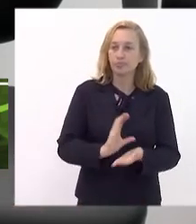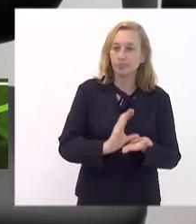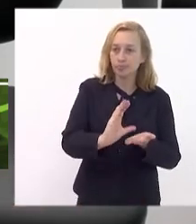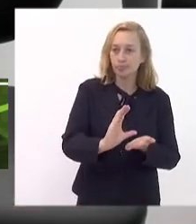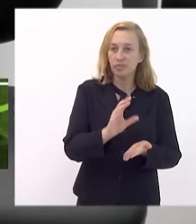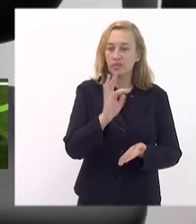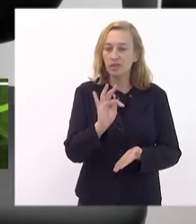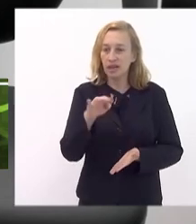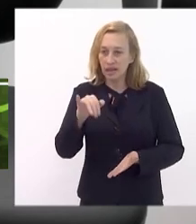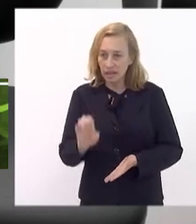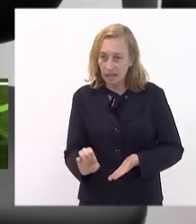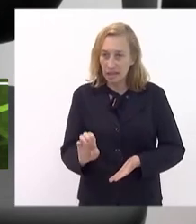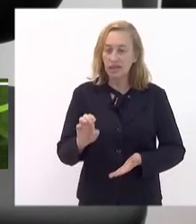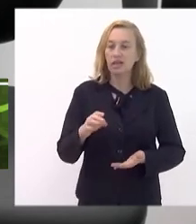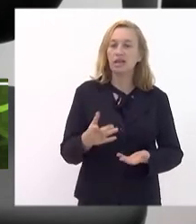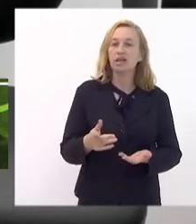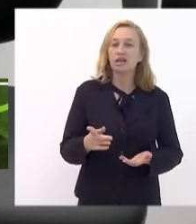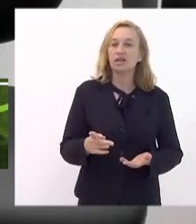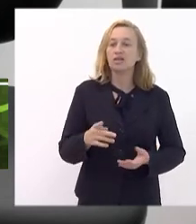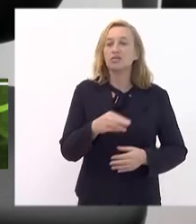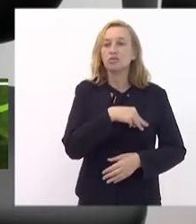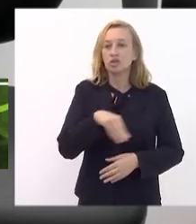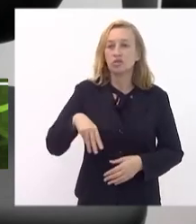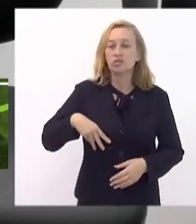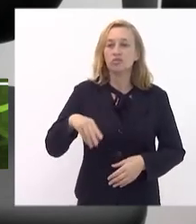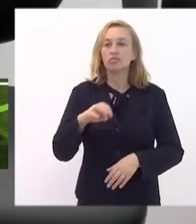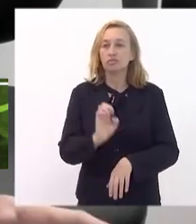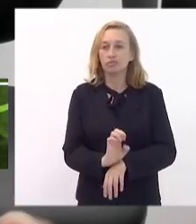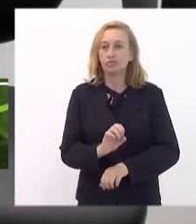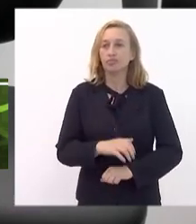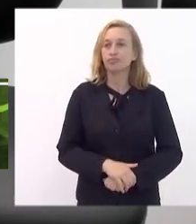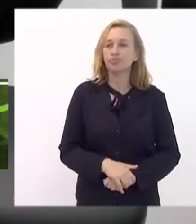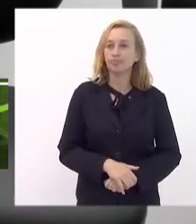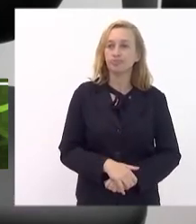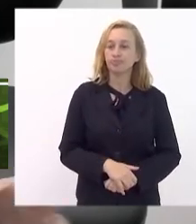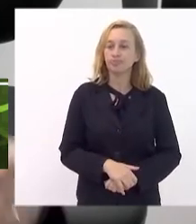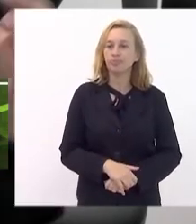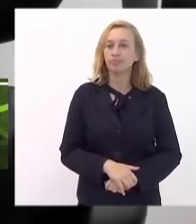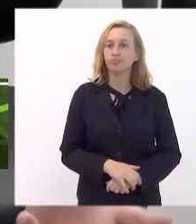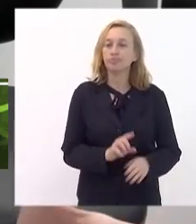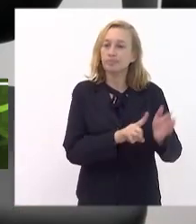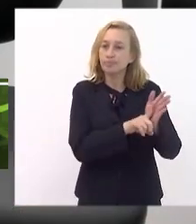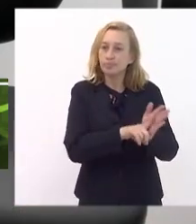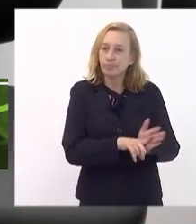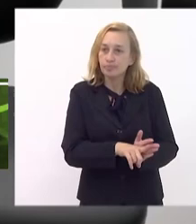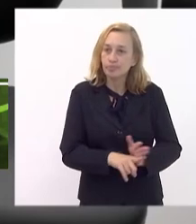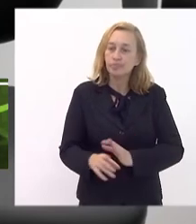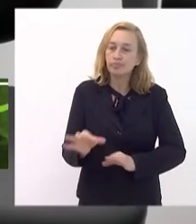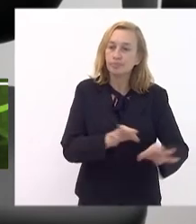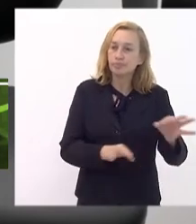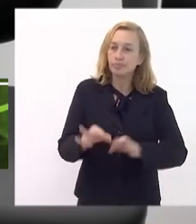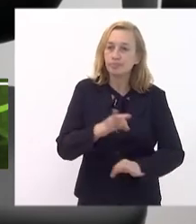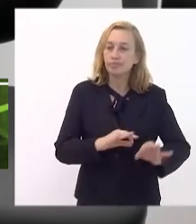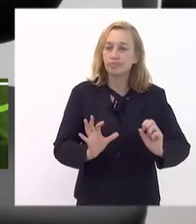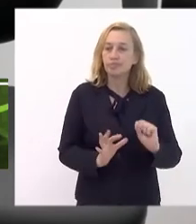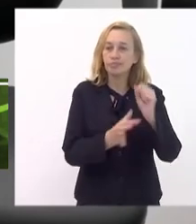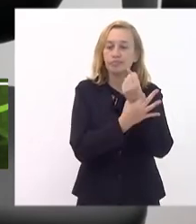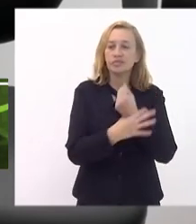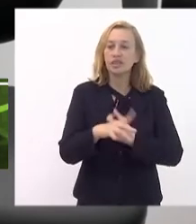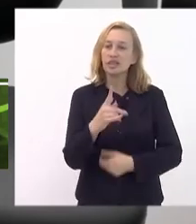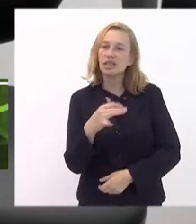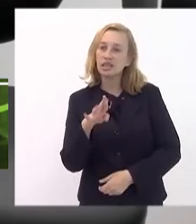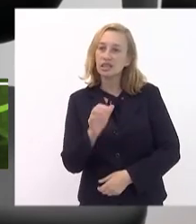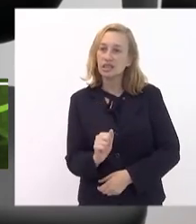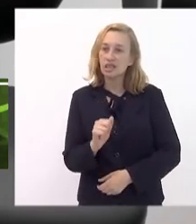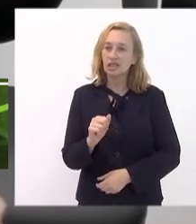TAC, celebrado até com o Ministério Público do Estado. Esse levantamento, esse Plano de Segurança Hídrica, não só